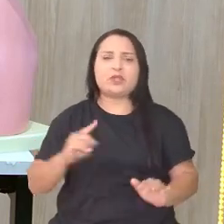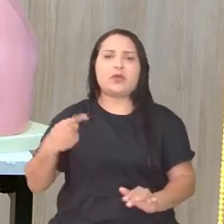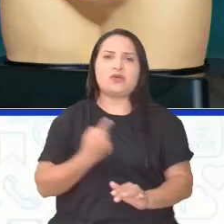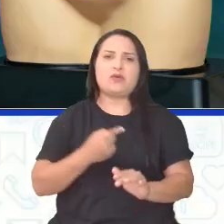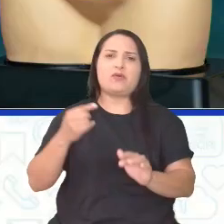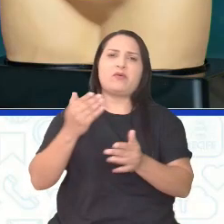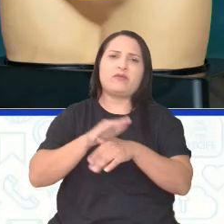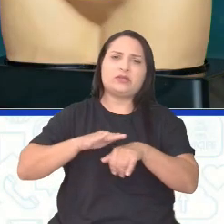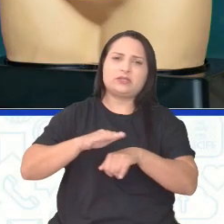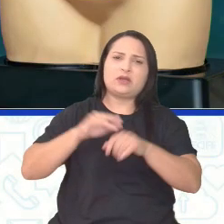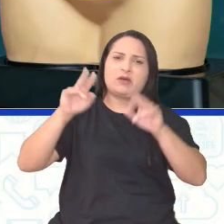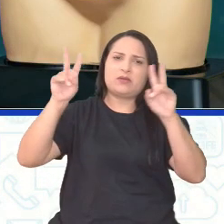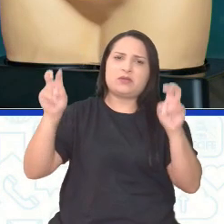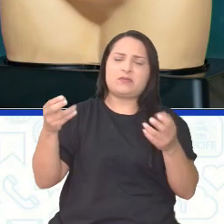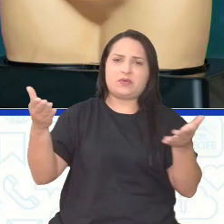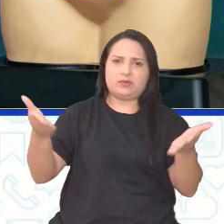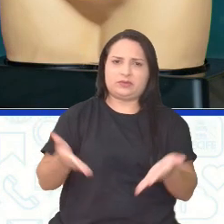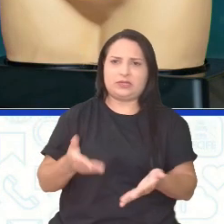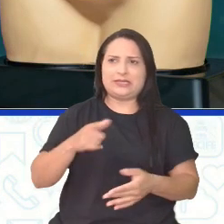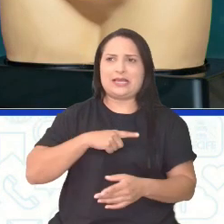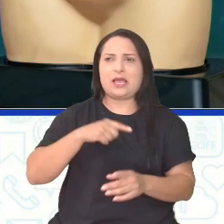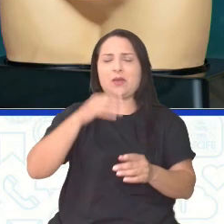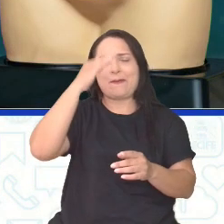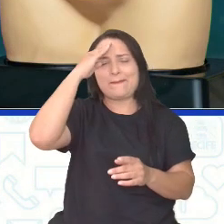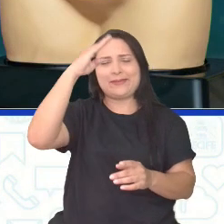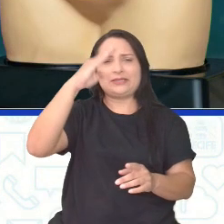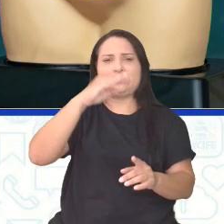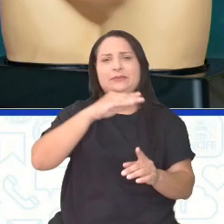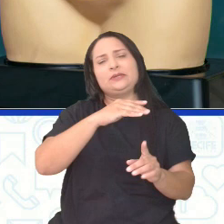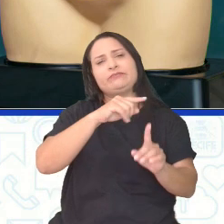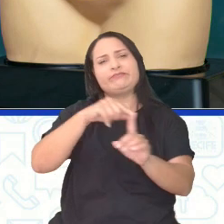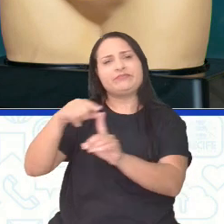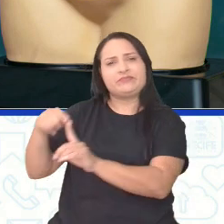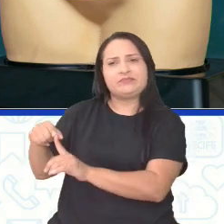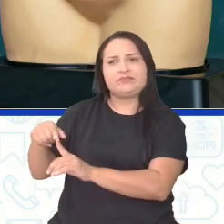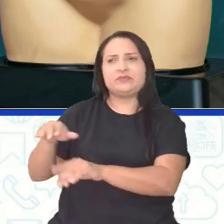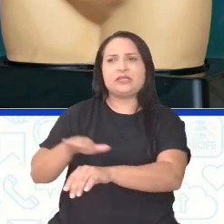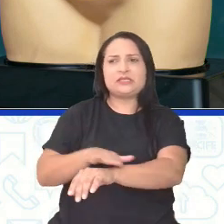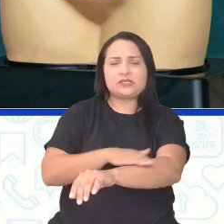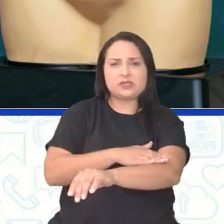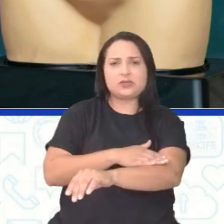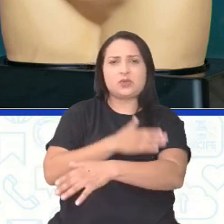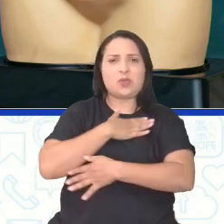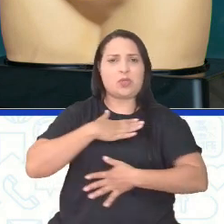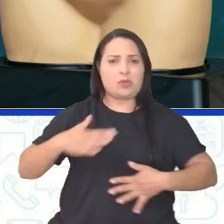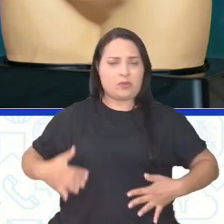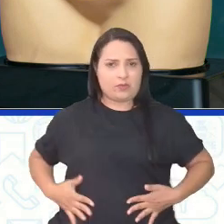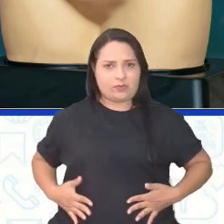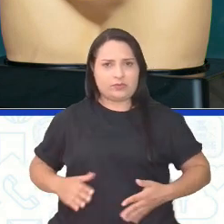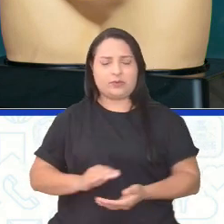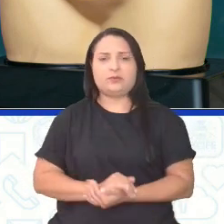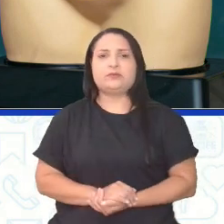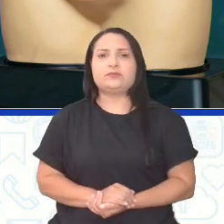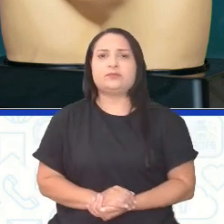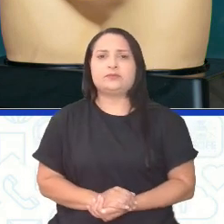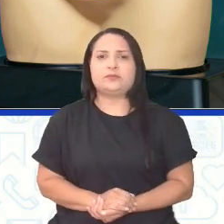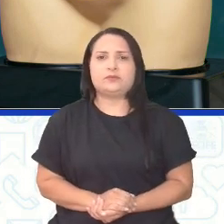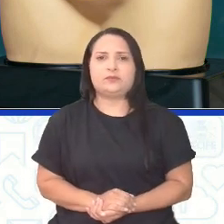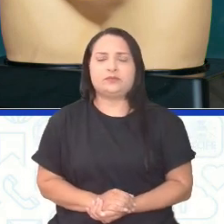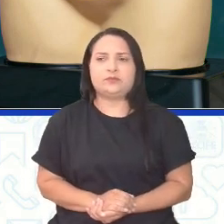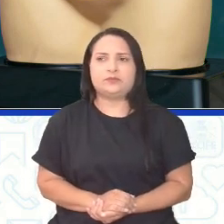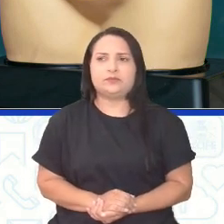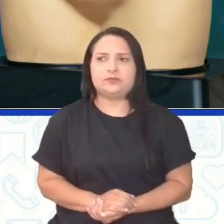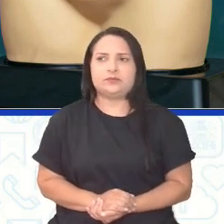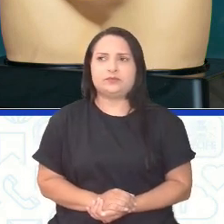hoje teremos os principais tecidos do corpo. Então, hoje nós vamos estudar os tecidos do nosso corpo. E aí, olha, eu